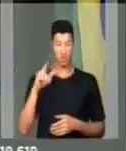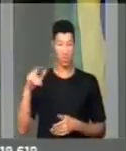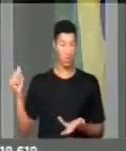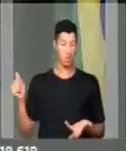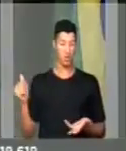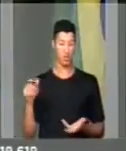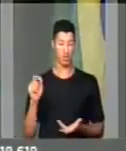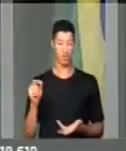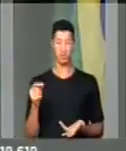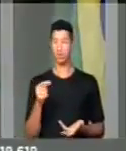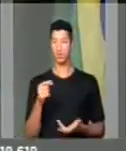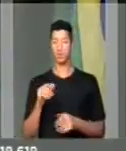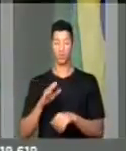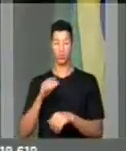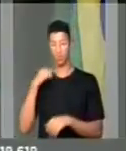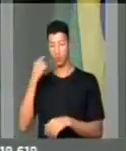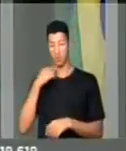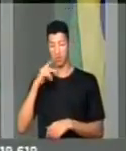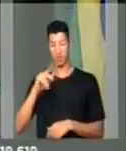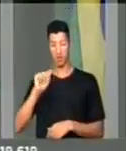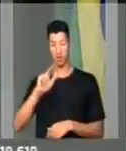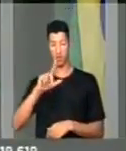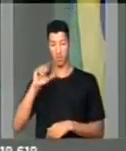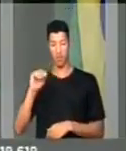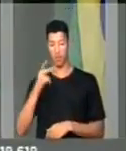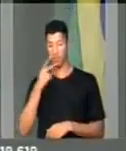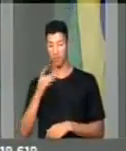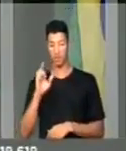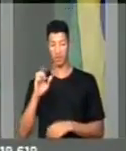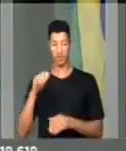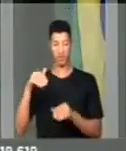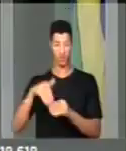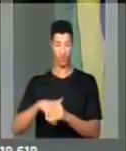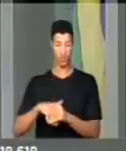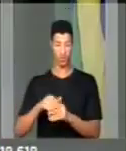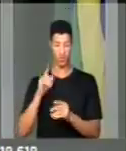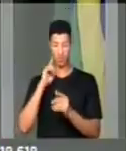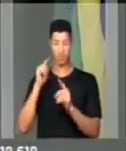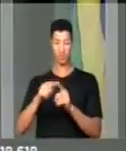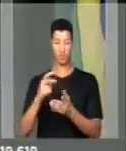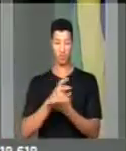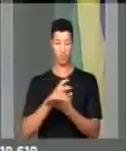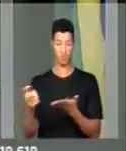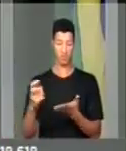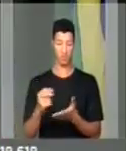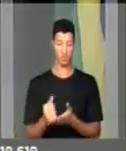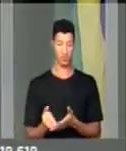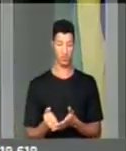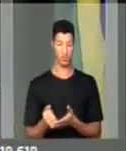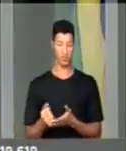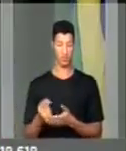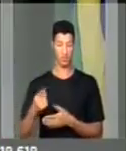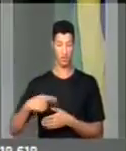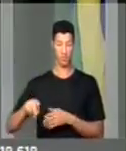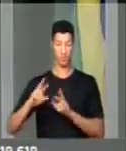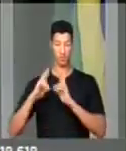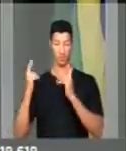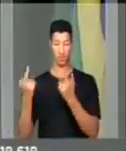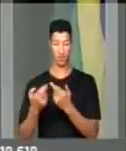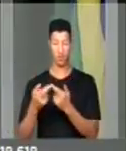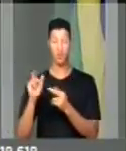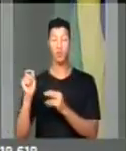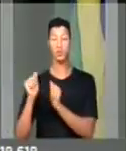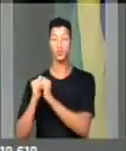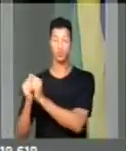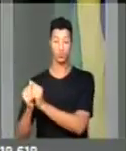nunca o deputado Paulo Maluf, o dia que ele falou que ia votar a favor do impeachment. Ele foi numa reunião, não sei